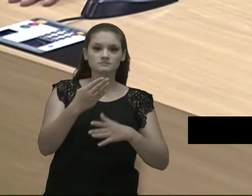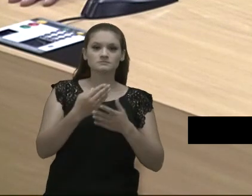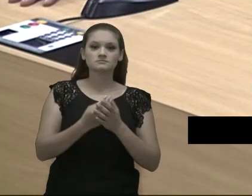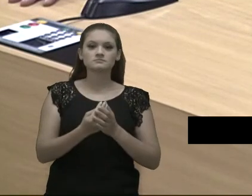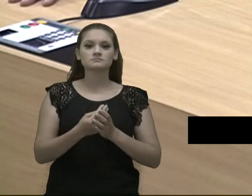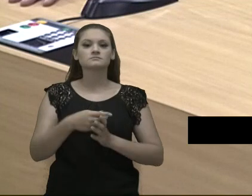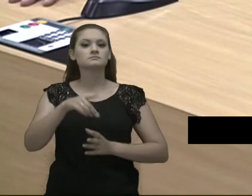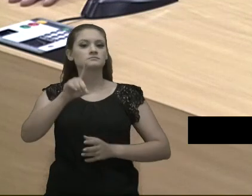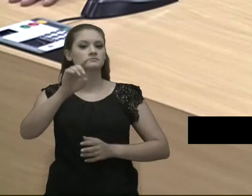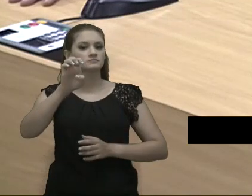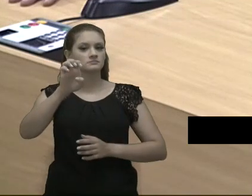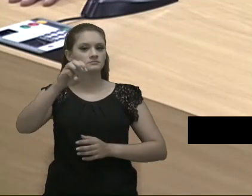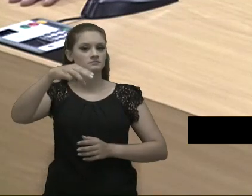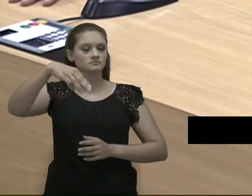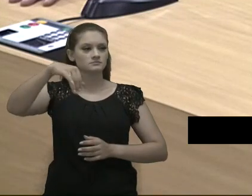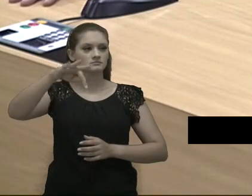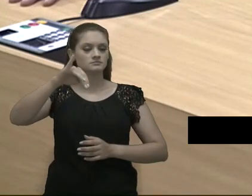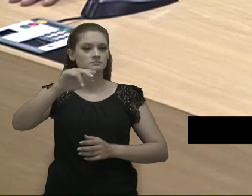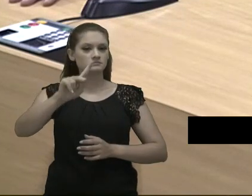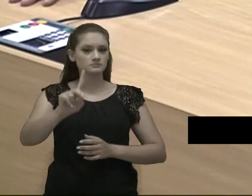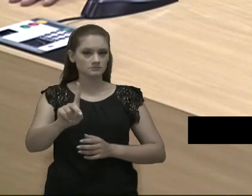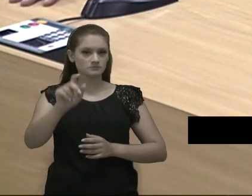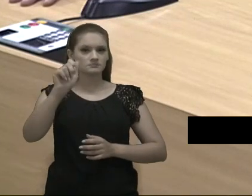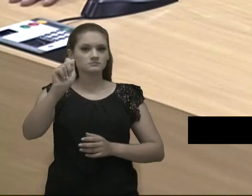do corpo clínico, ela está